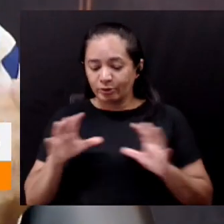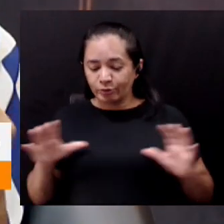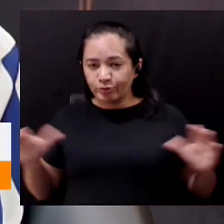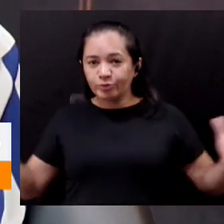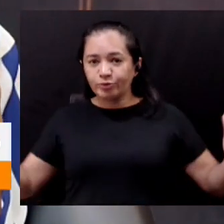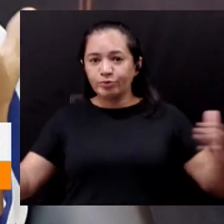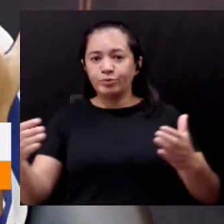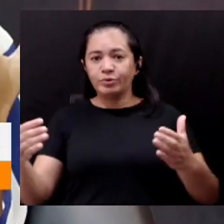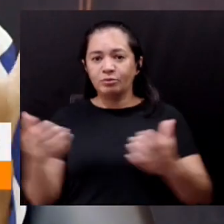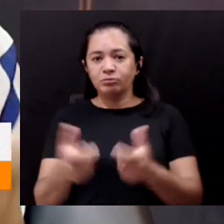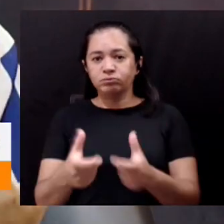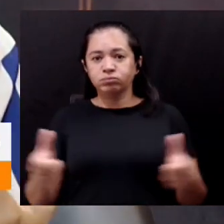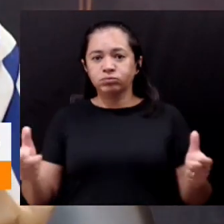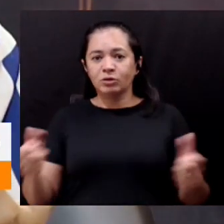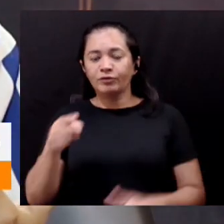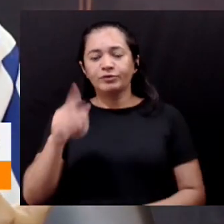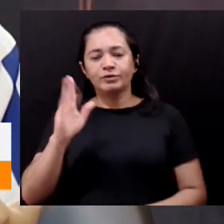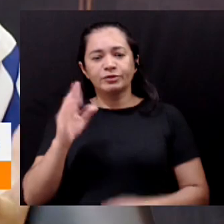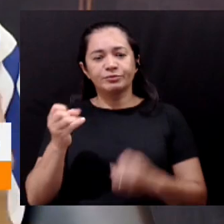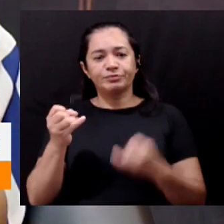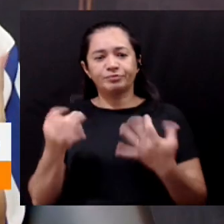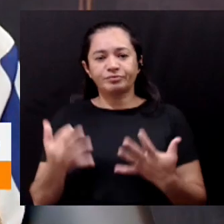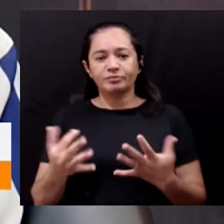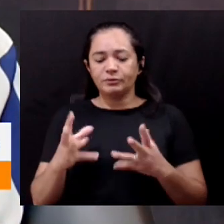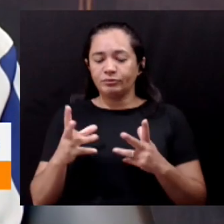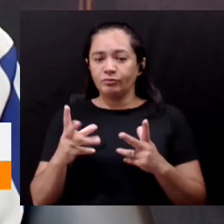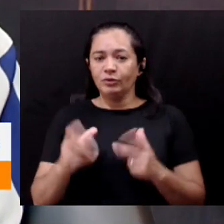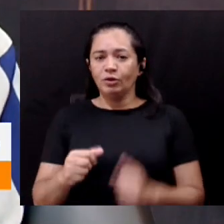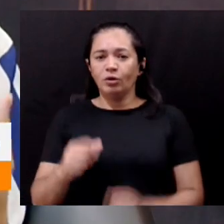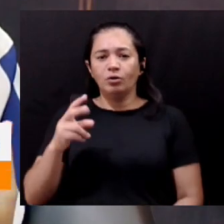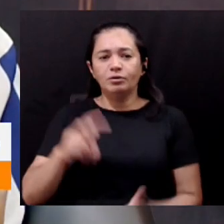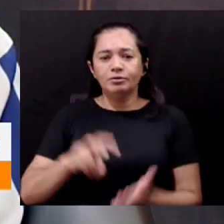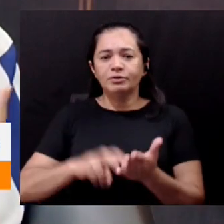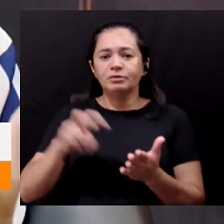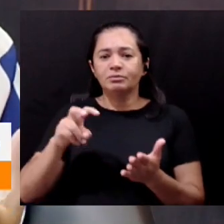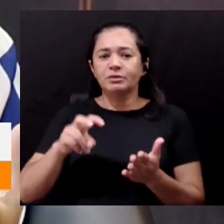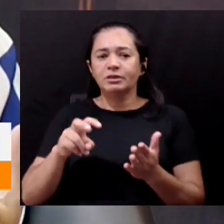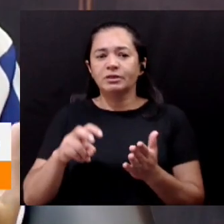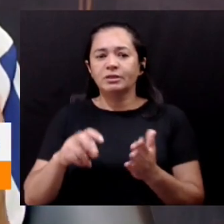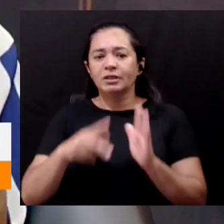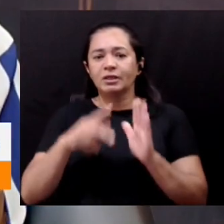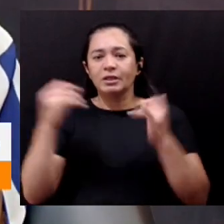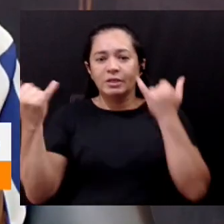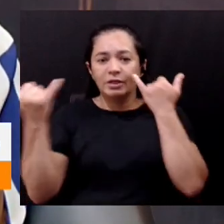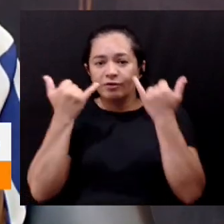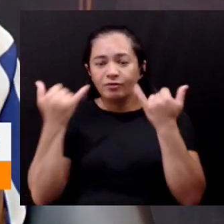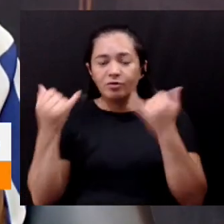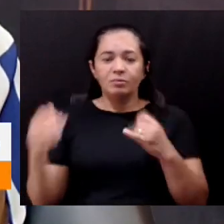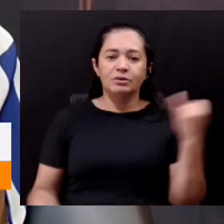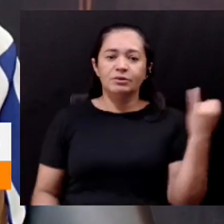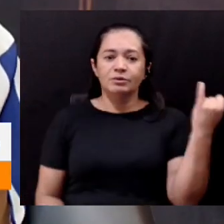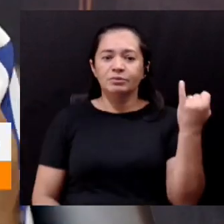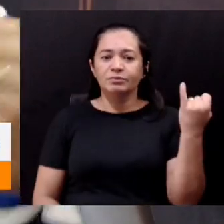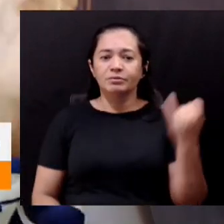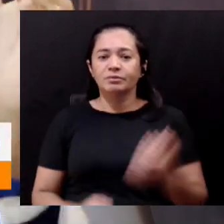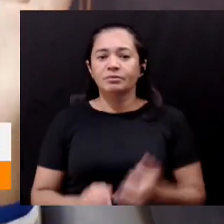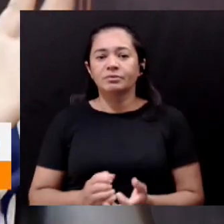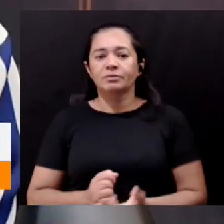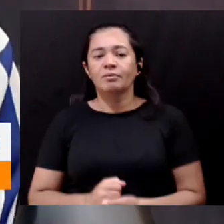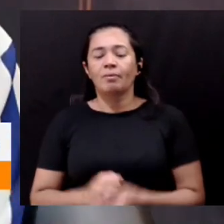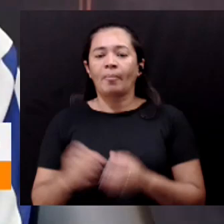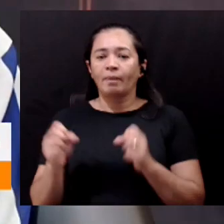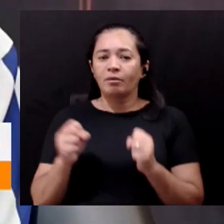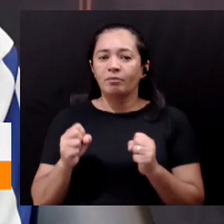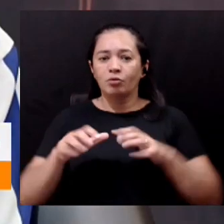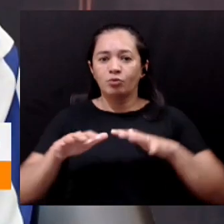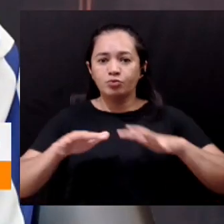o que você falou, toda manhã trazendo questões e informações importantes que podem mexer com a vida de pessoas que a